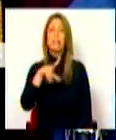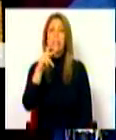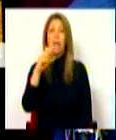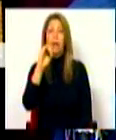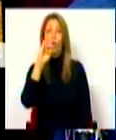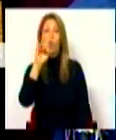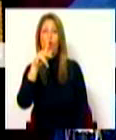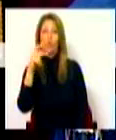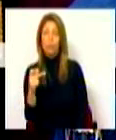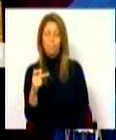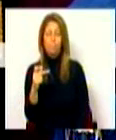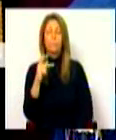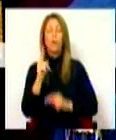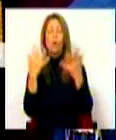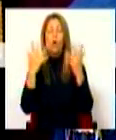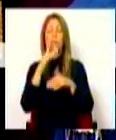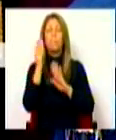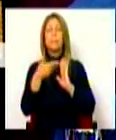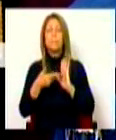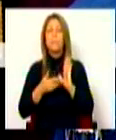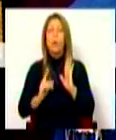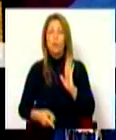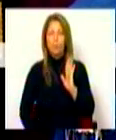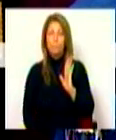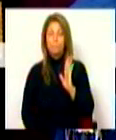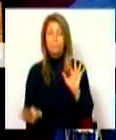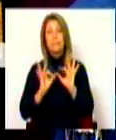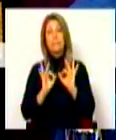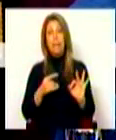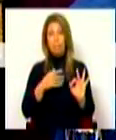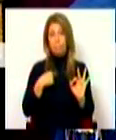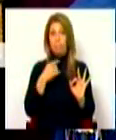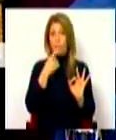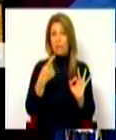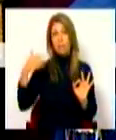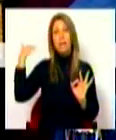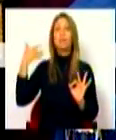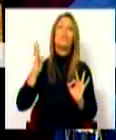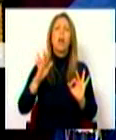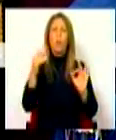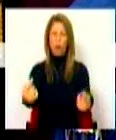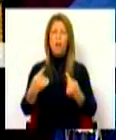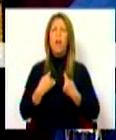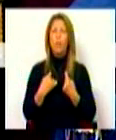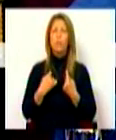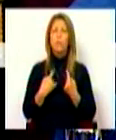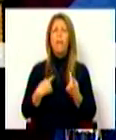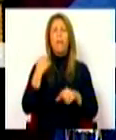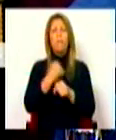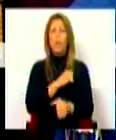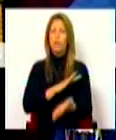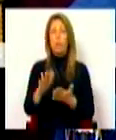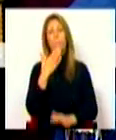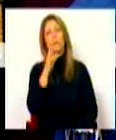Costa o que é que está no orçamento. Agora, como lhe disse na altura, a acusação de que nada está a ser feito, peço desculpa,